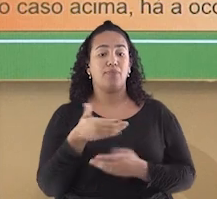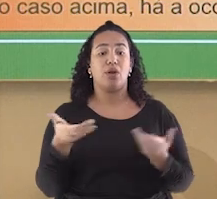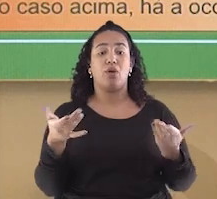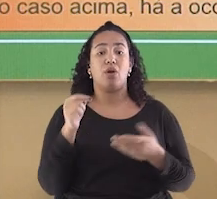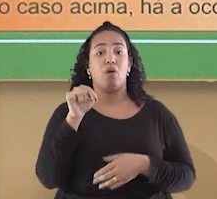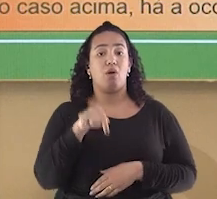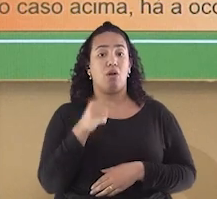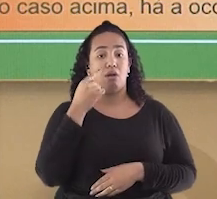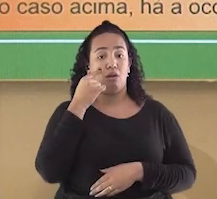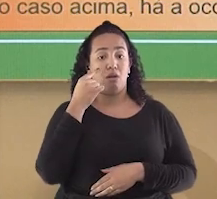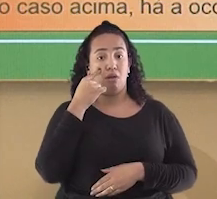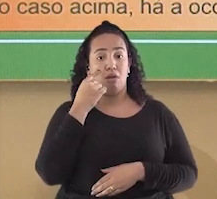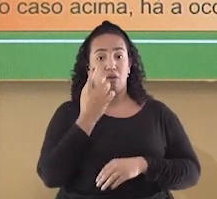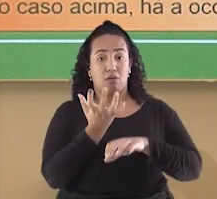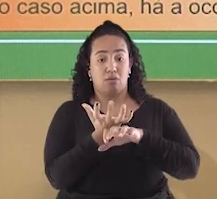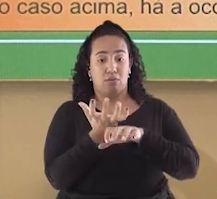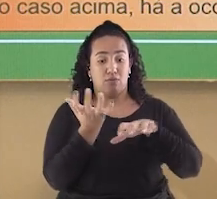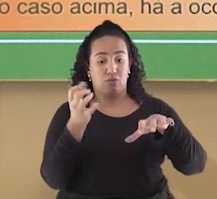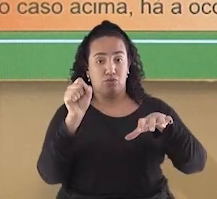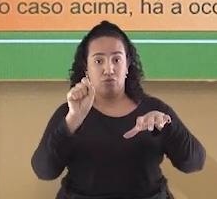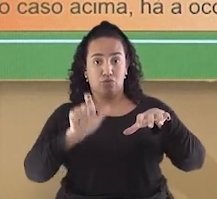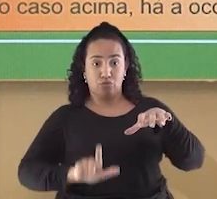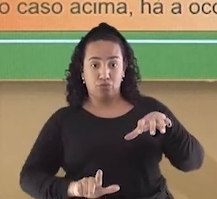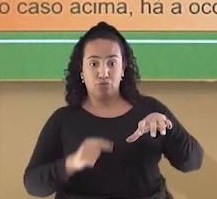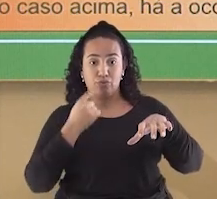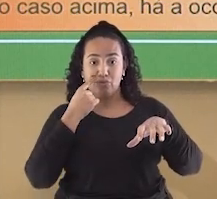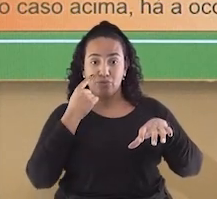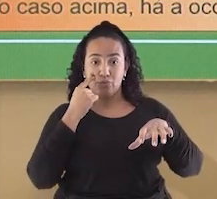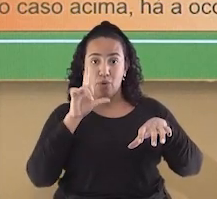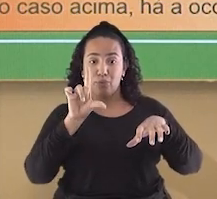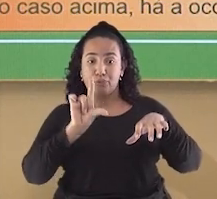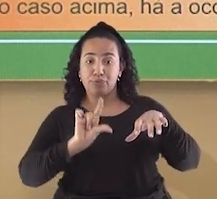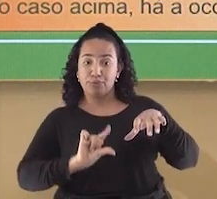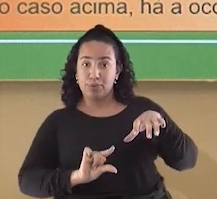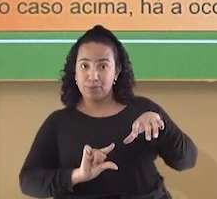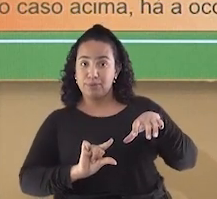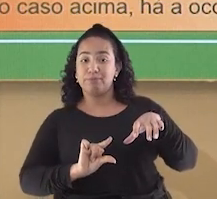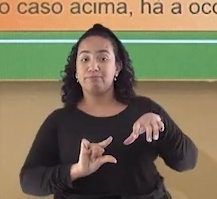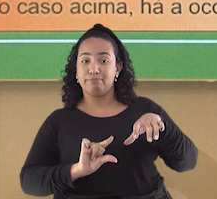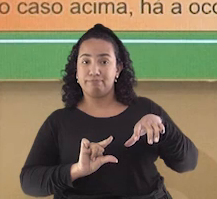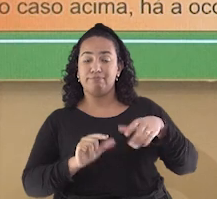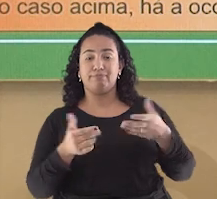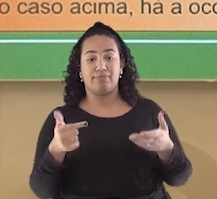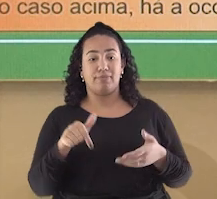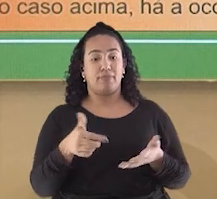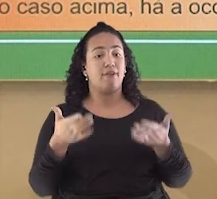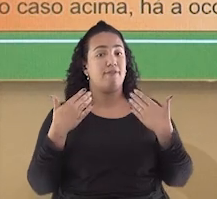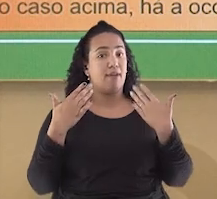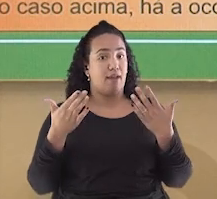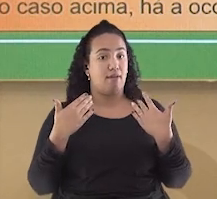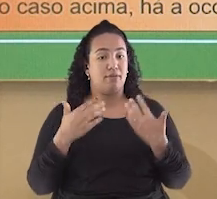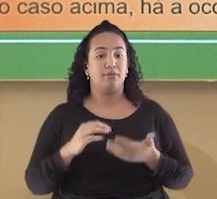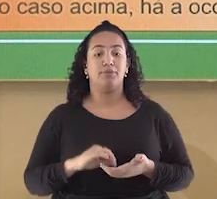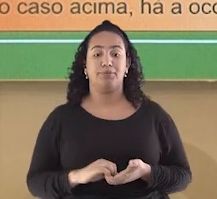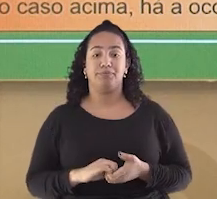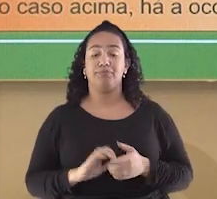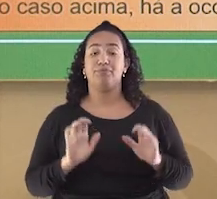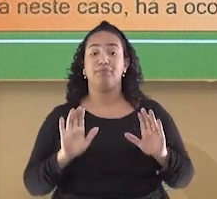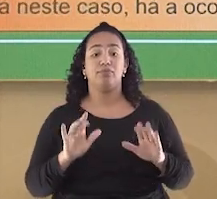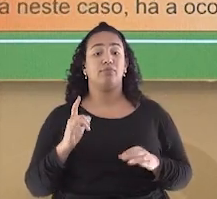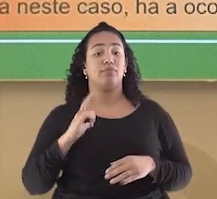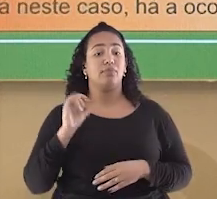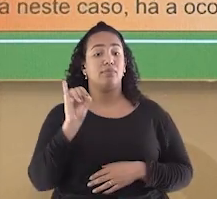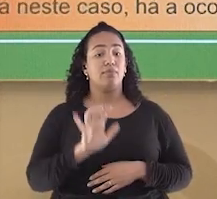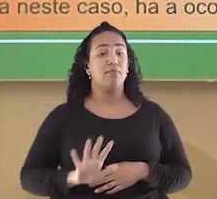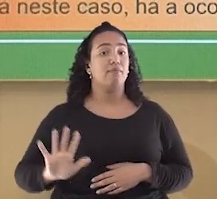calor. Mas olha o hemisfério sul. Vocês percebem que ele recebe menos, então é por isso que lá é inverno. Mas aí a gente tem